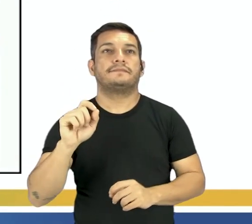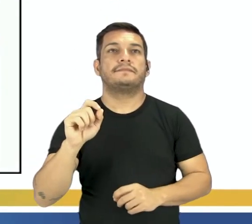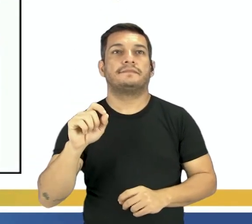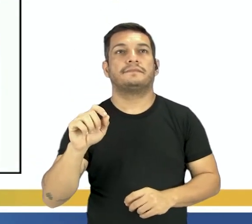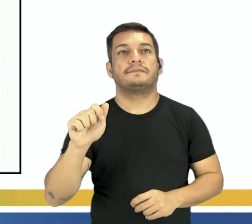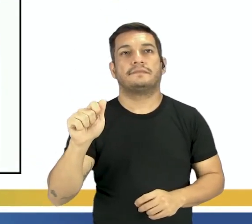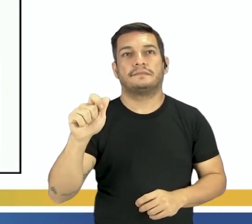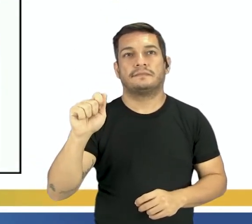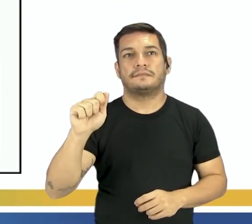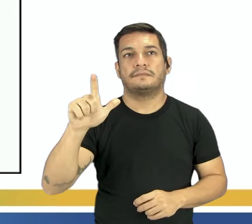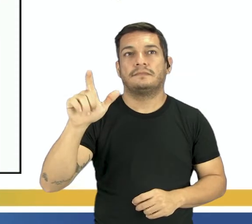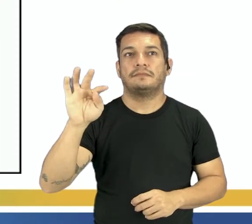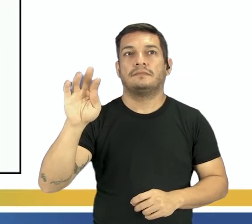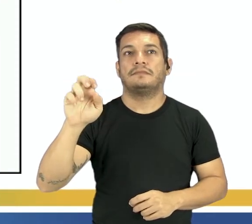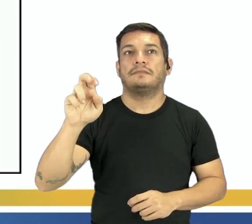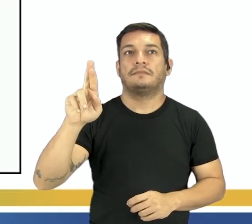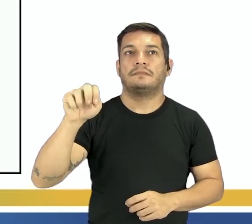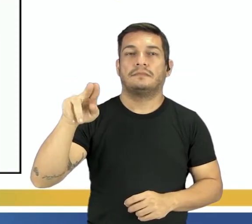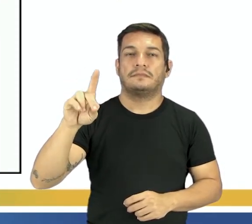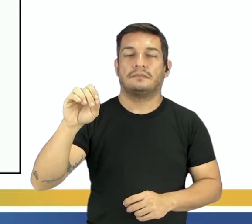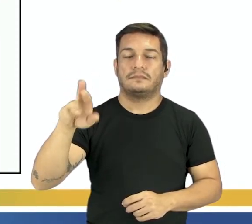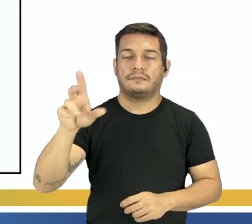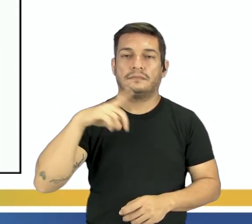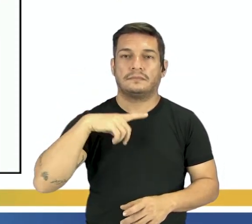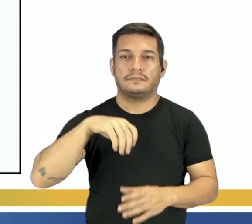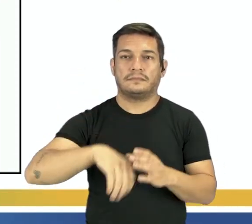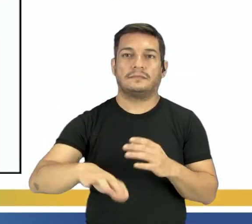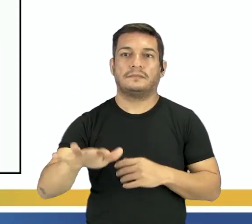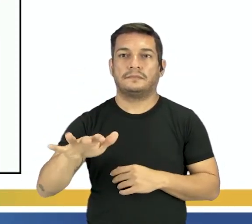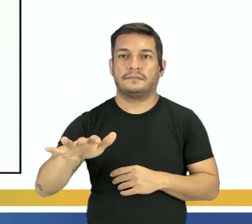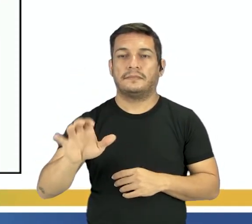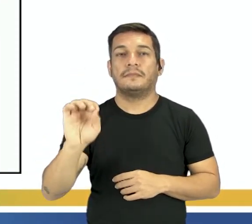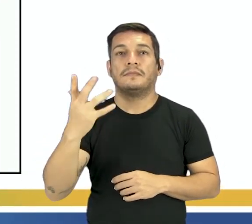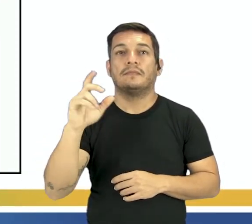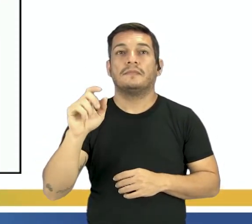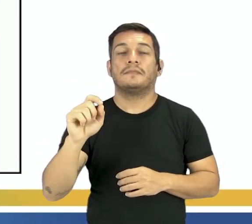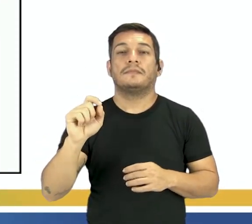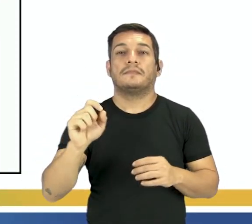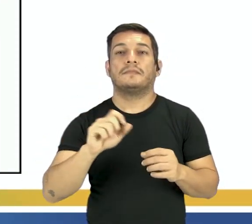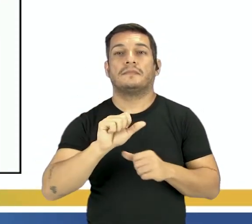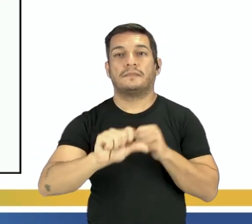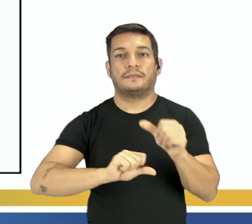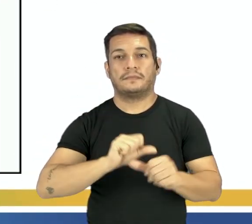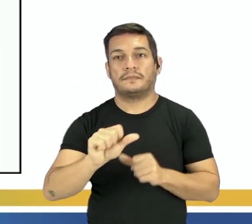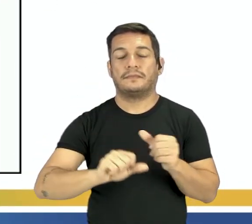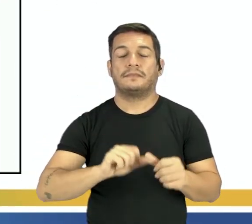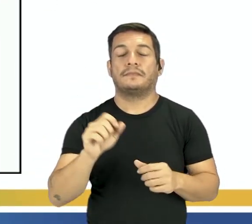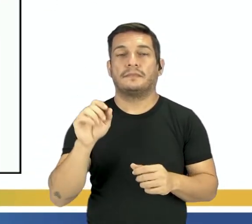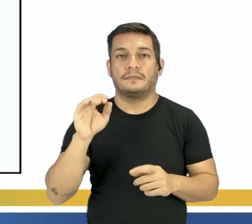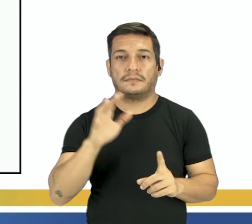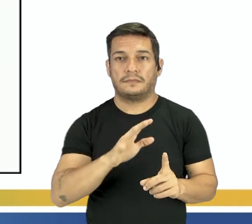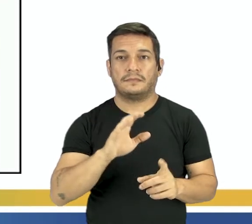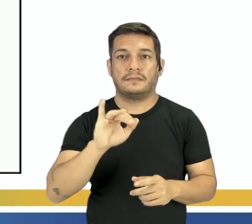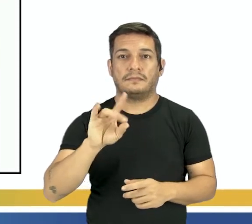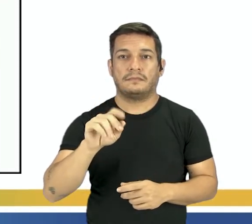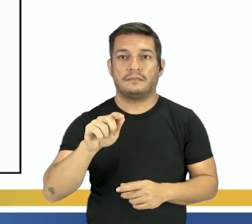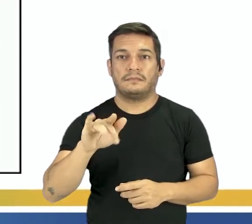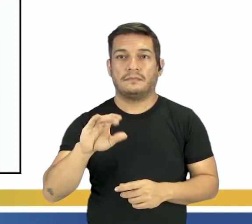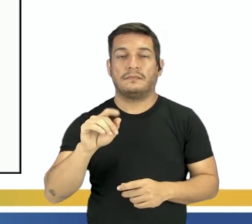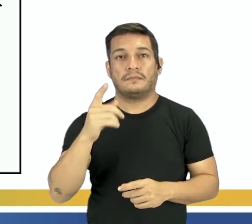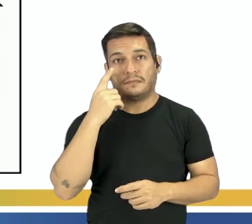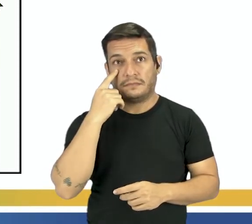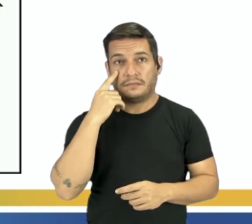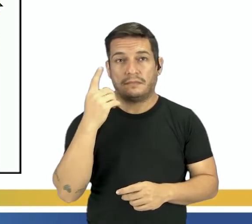alternador, que é uma daquelas partes que está dentro do motor e aí acontece esse fenômeno de transformação, de indução. Essas 2